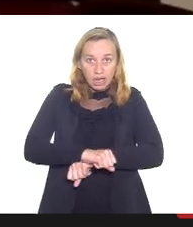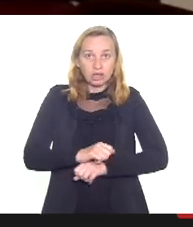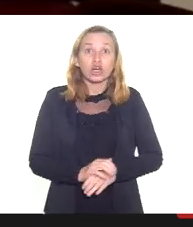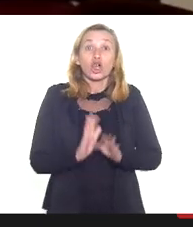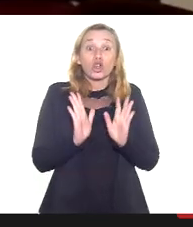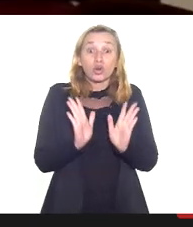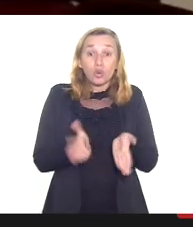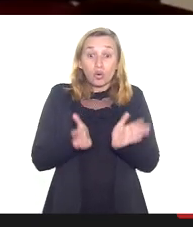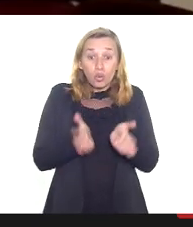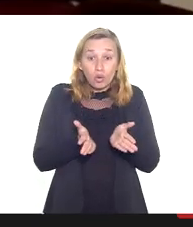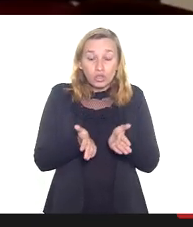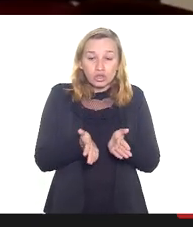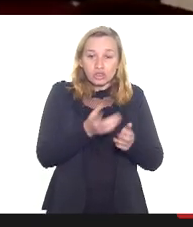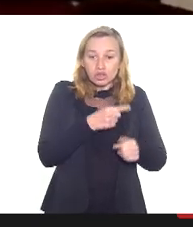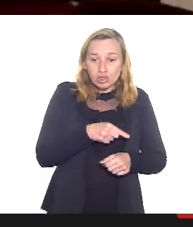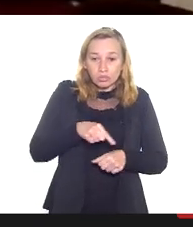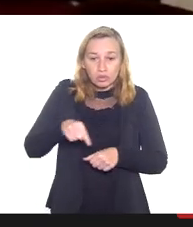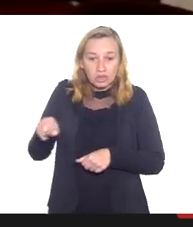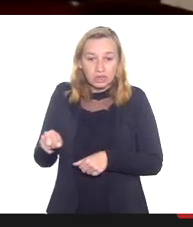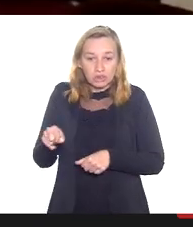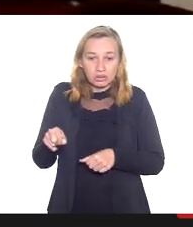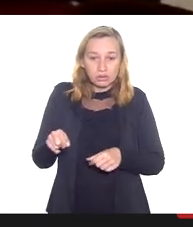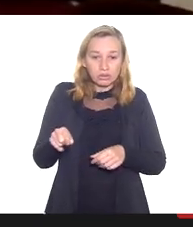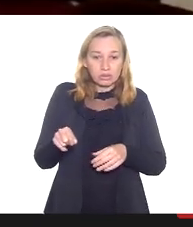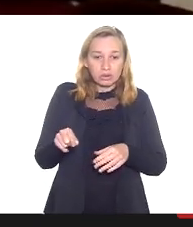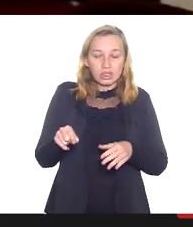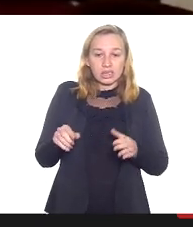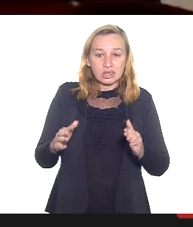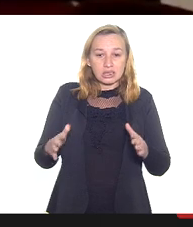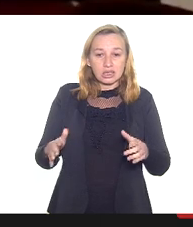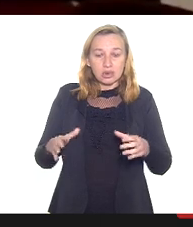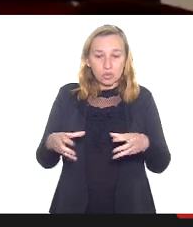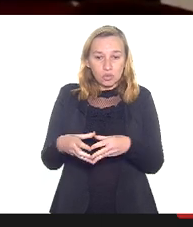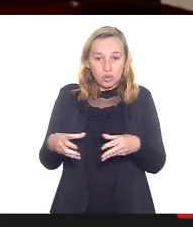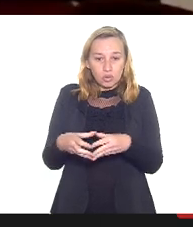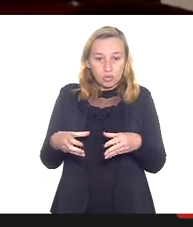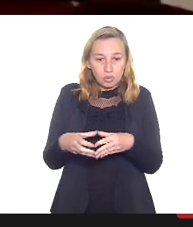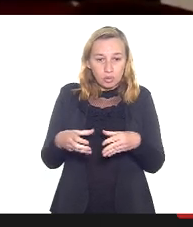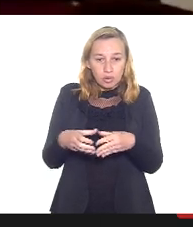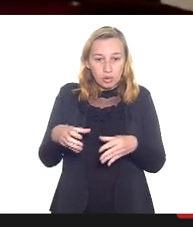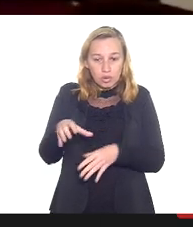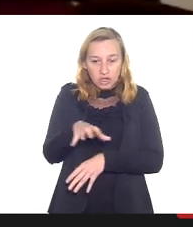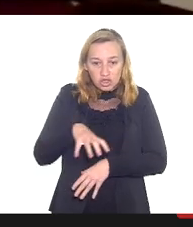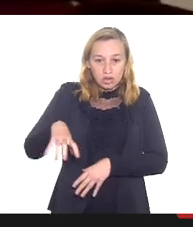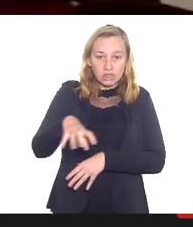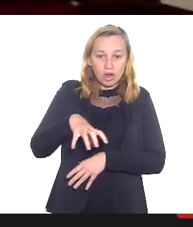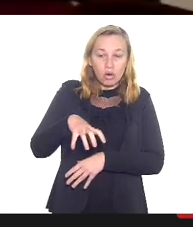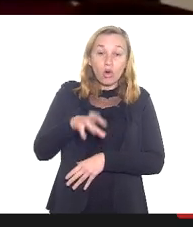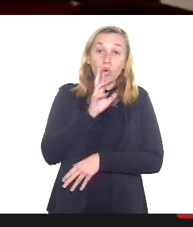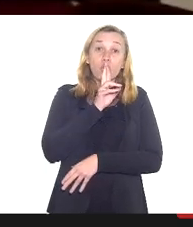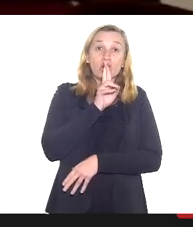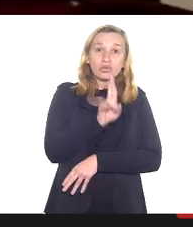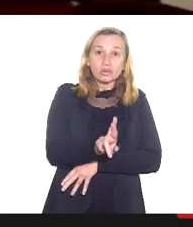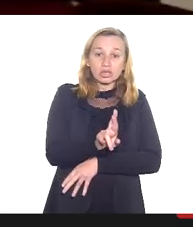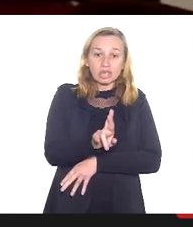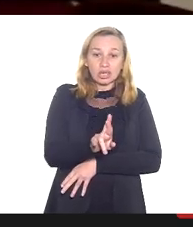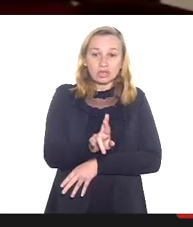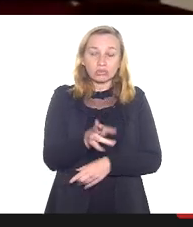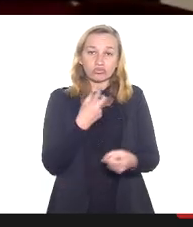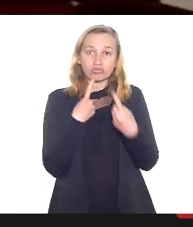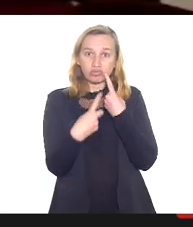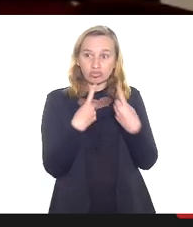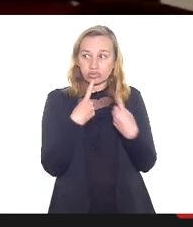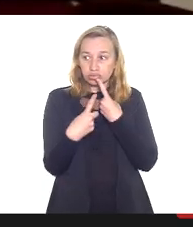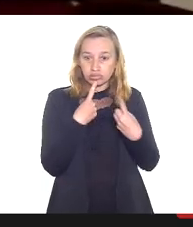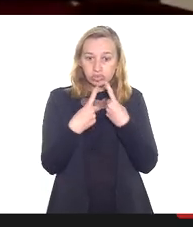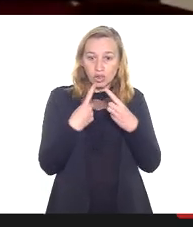hoje a gente está levando para essa etapa regional, né? Os resultados desse debate.